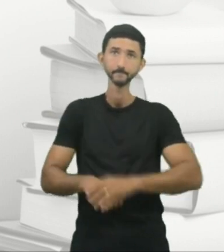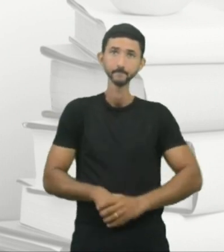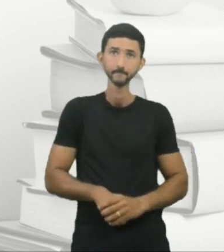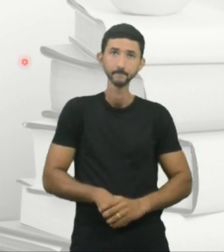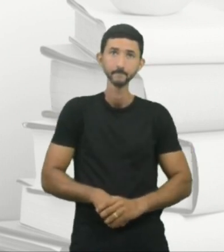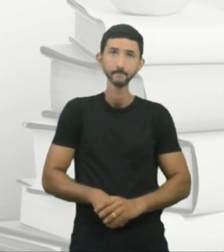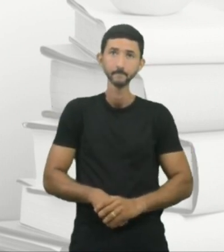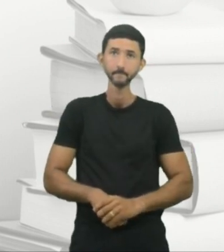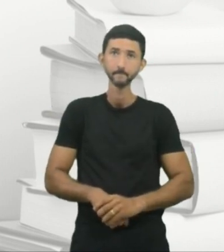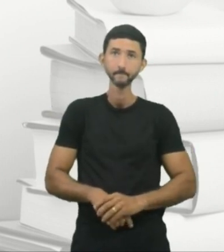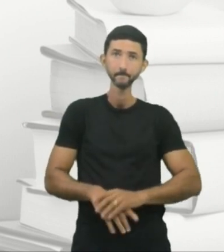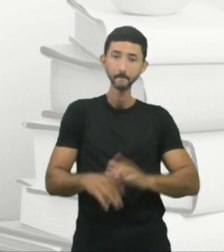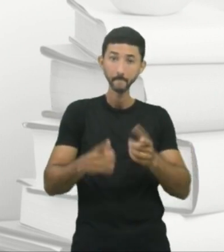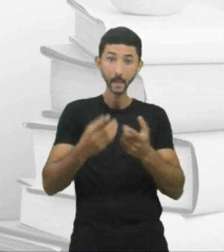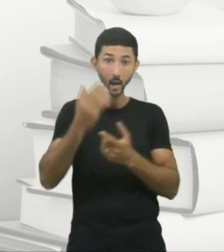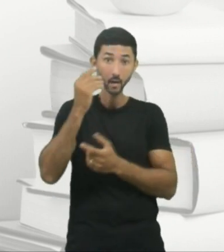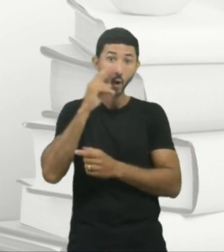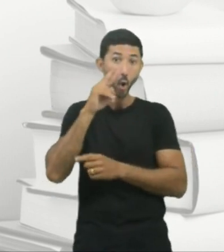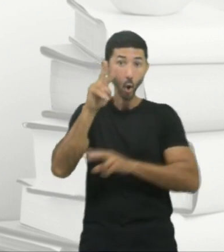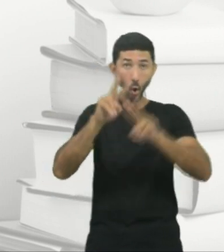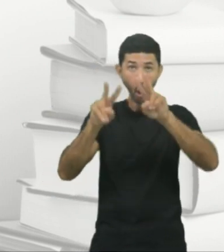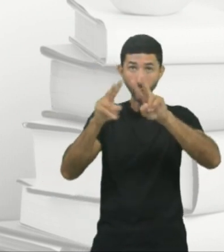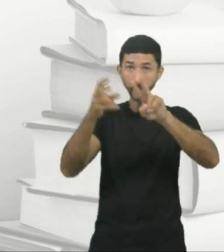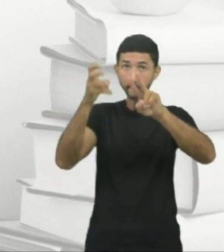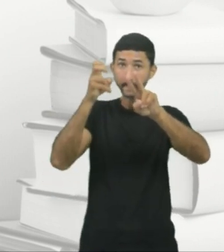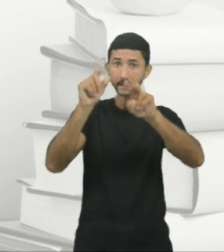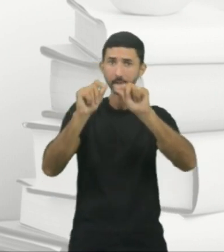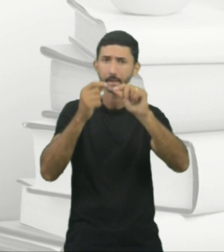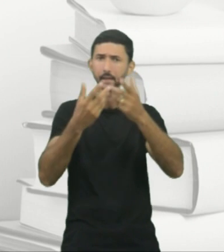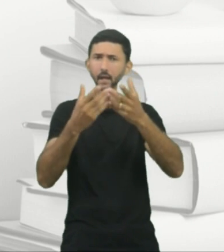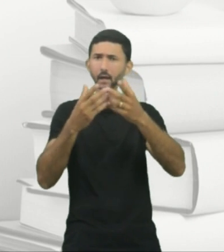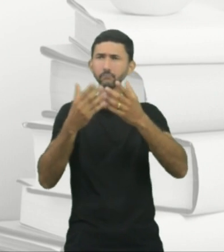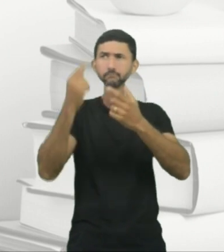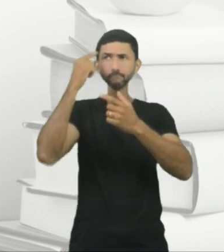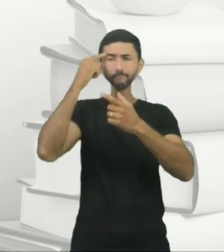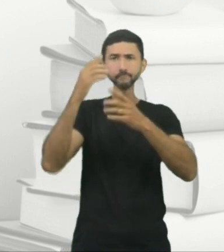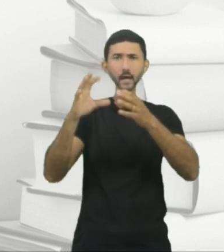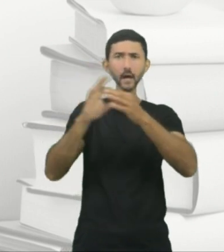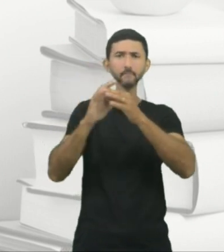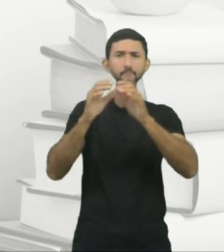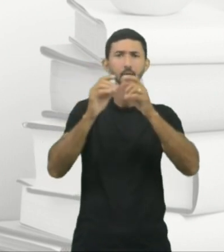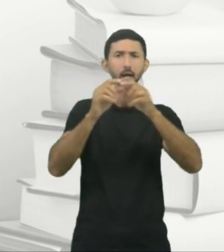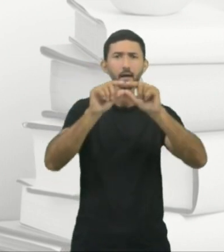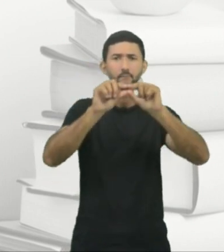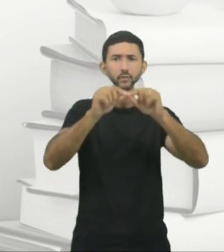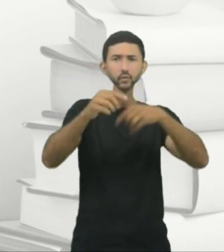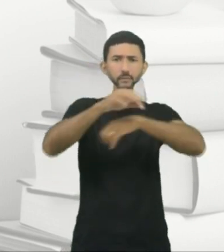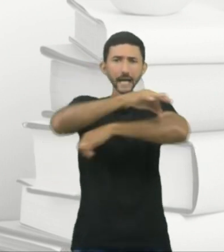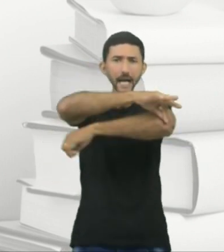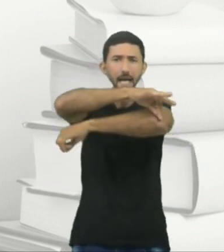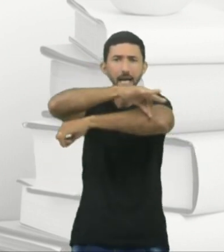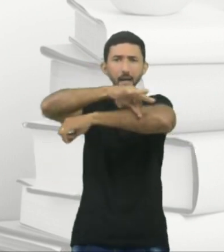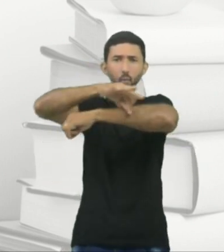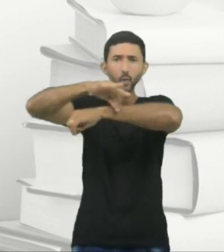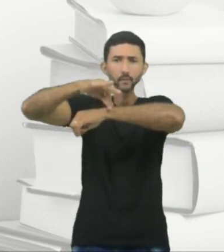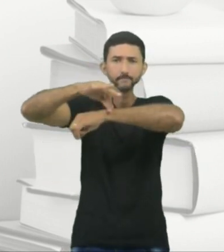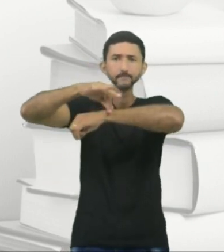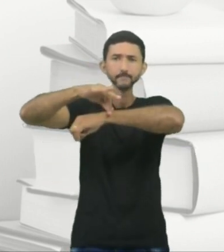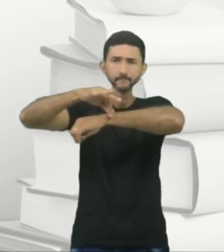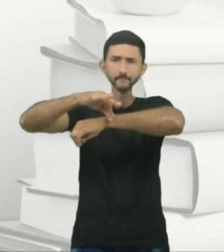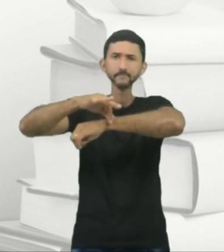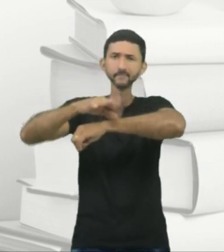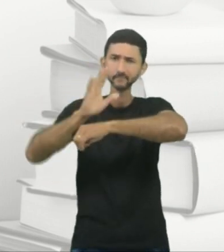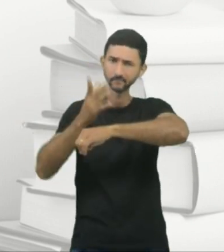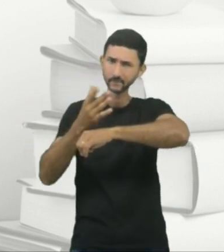forma. Eu quero que você, ao olhar essa reta, tente associar a imagem a uma régua, tá? Vocês